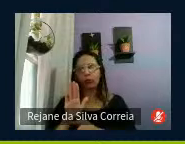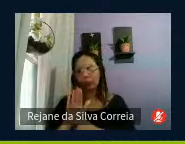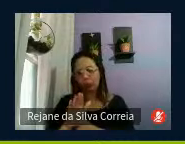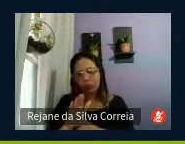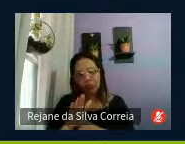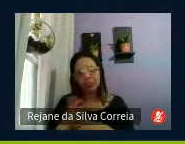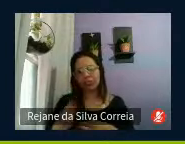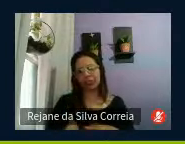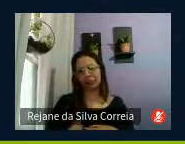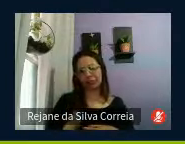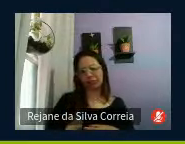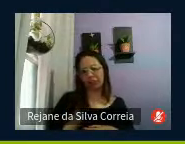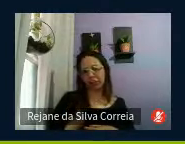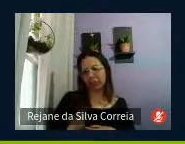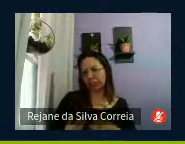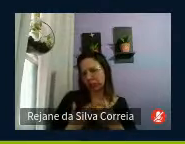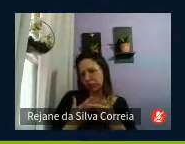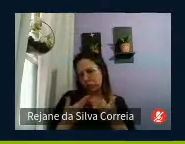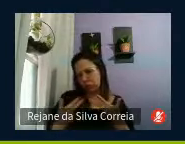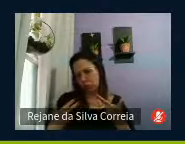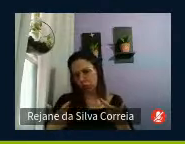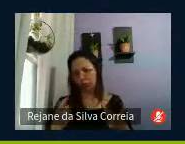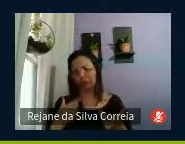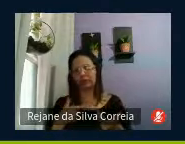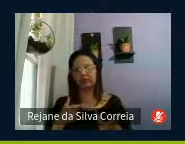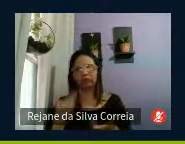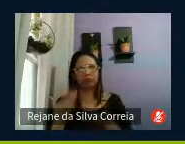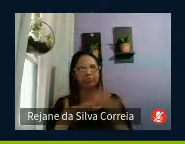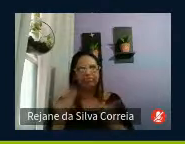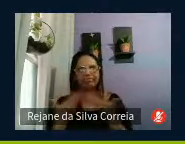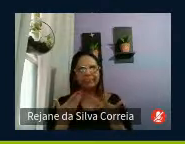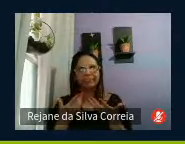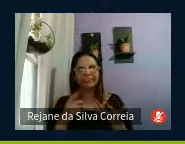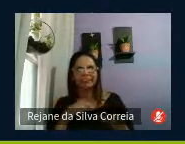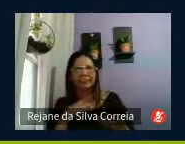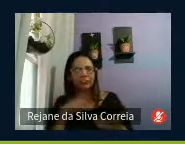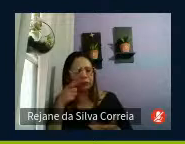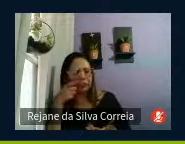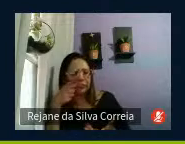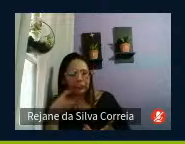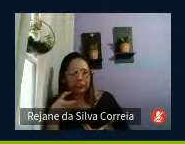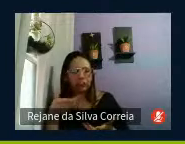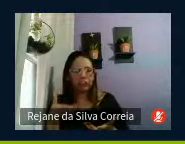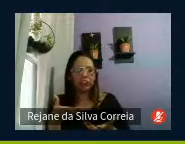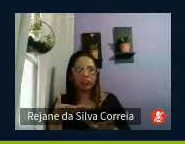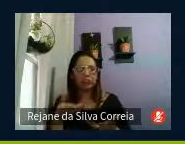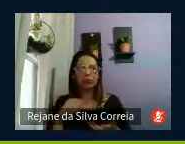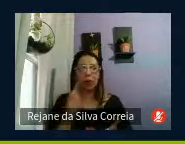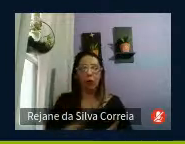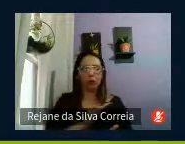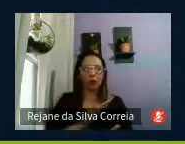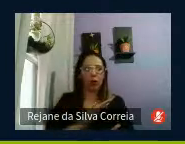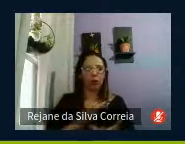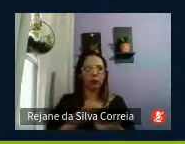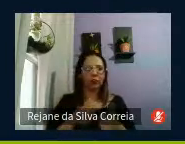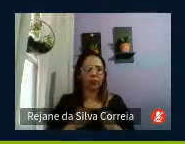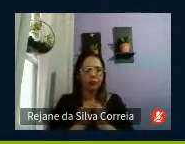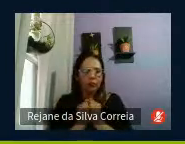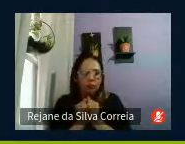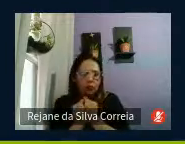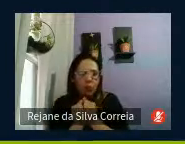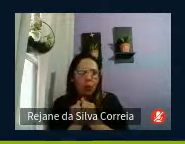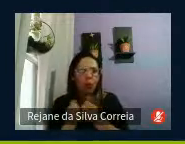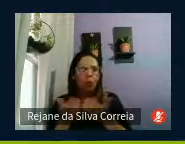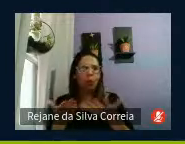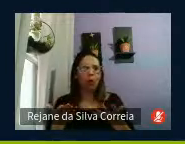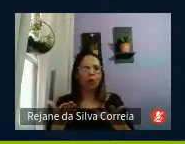né? Trazendo contribuições no sentido de que todos sejam atendidos, que sejamos todos inclusivos, que o campus seja um